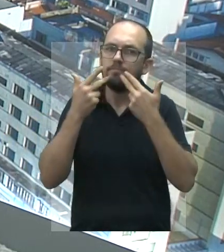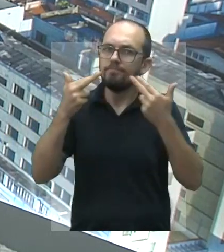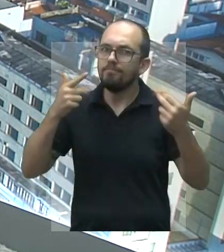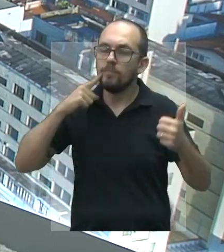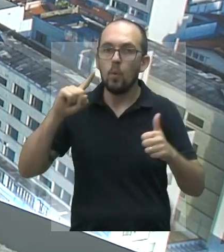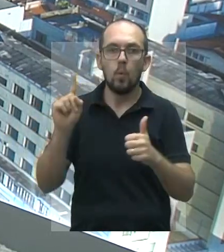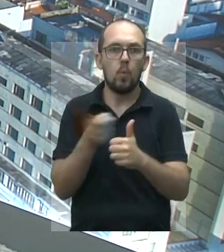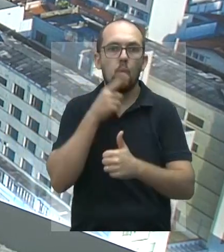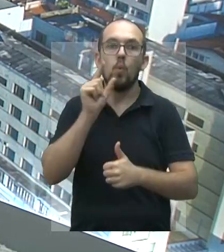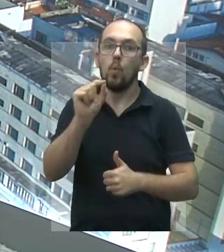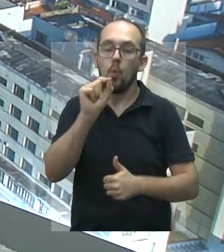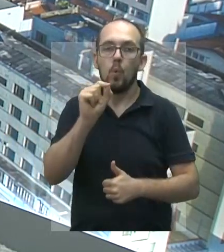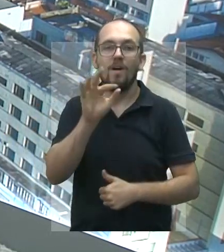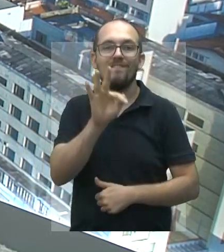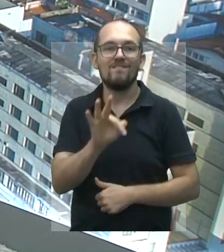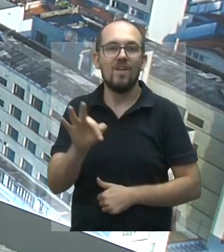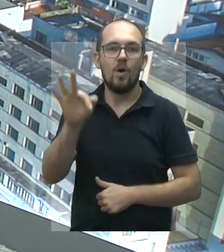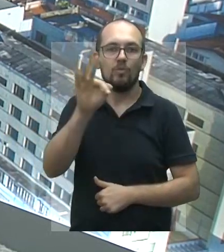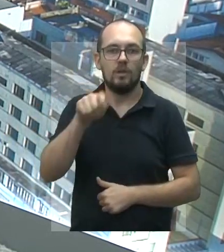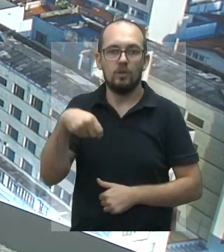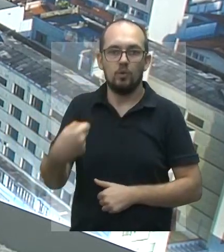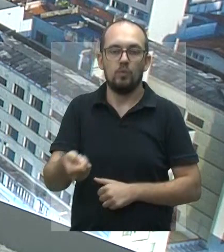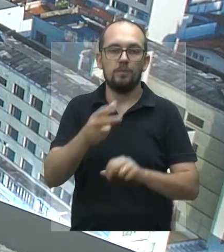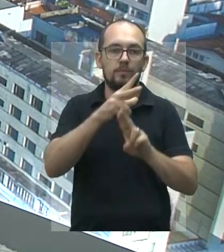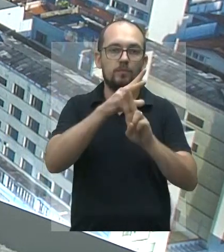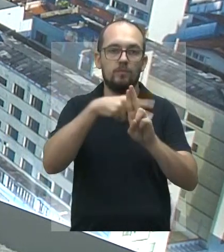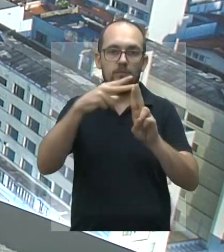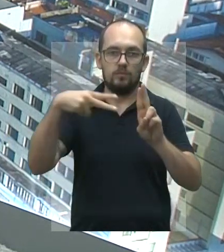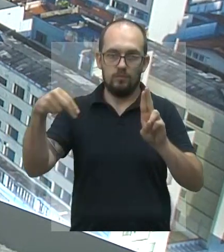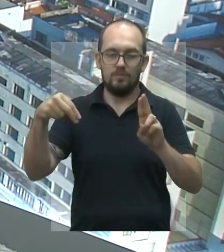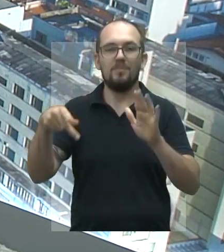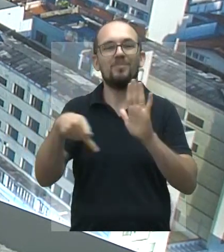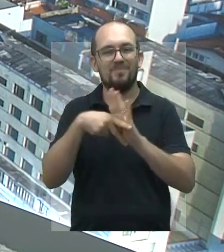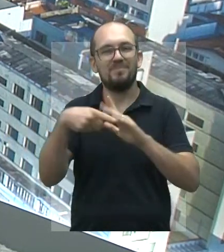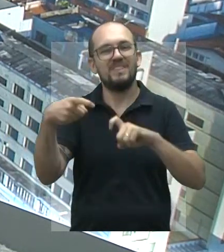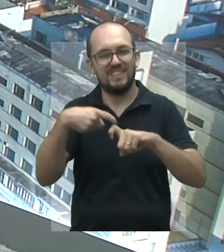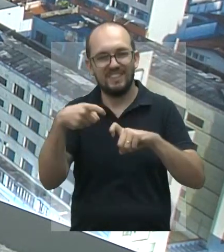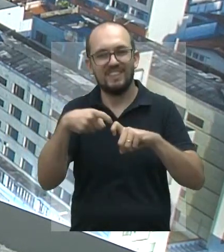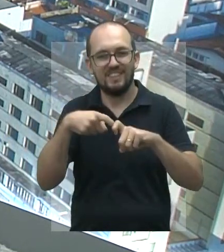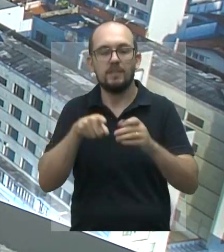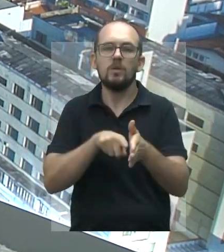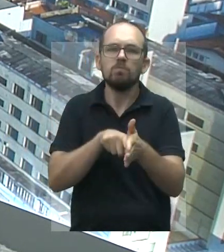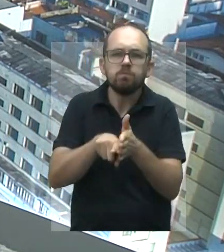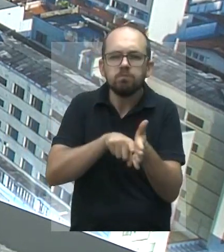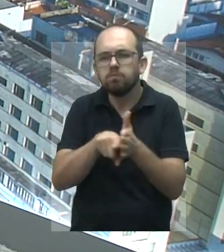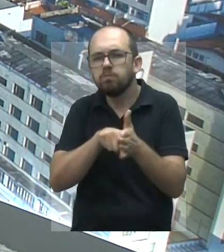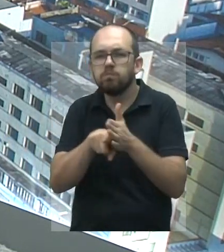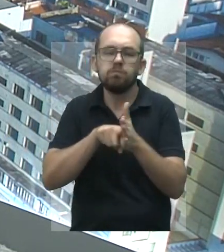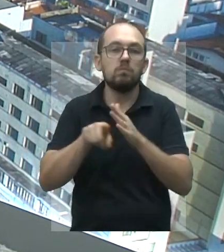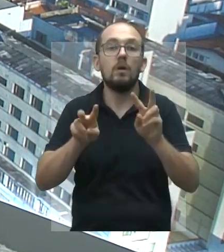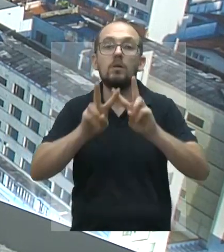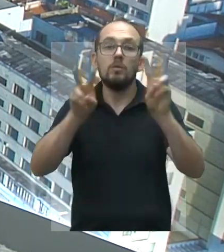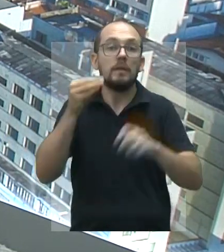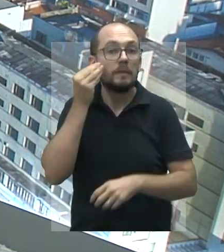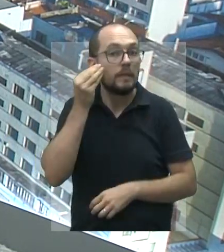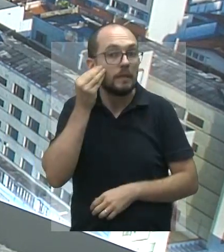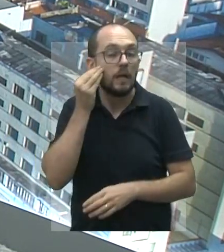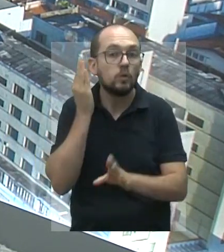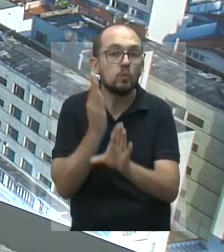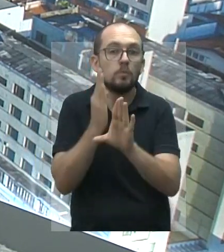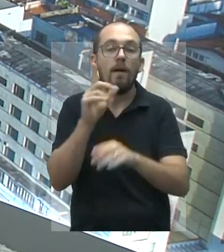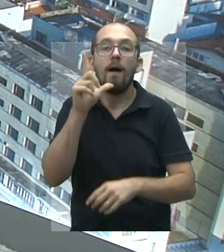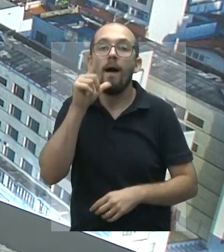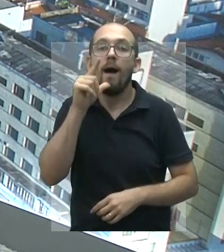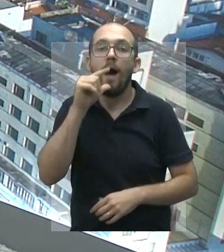mão. A Faculdade de Medicina aqui de Jaú está realizando uma pesquisa científica para descobrir os efeitos